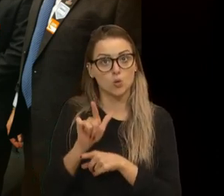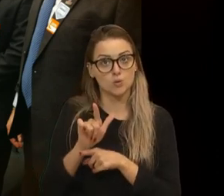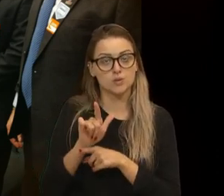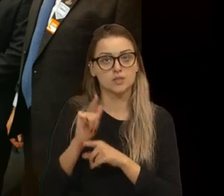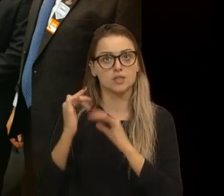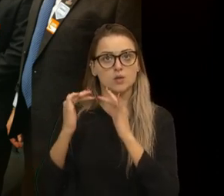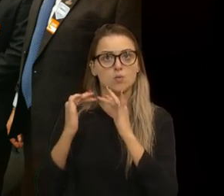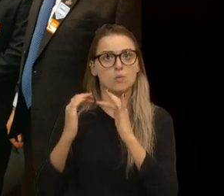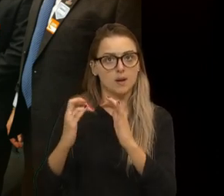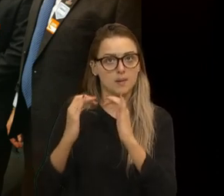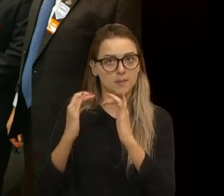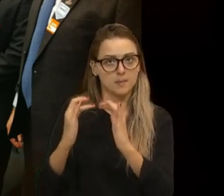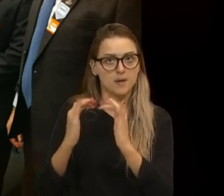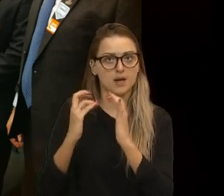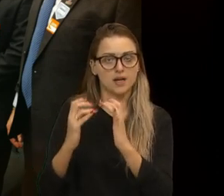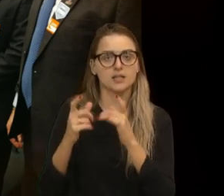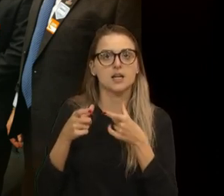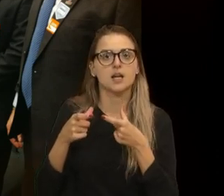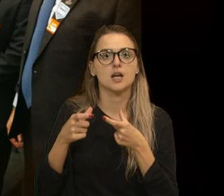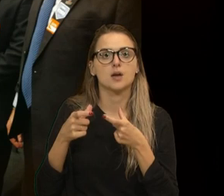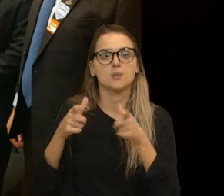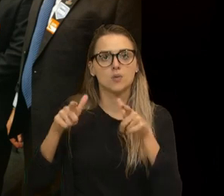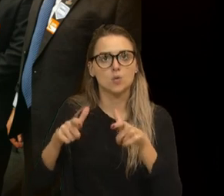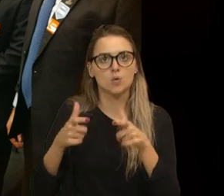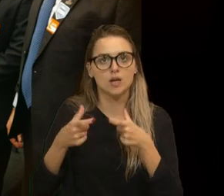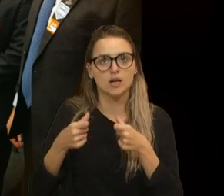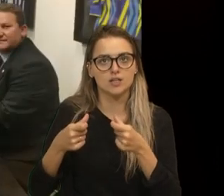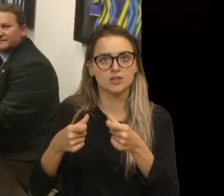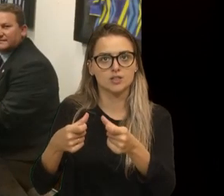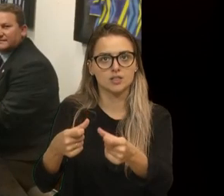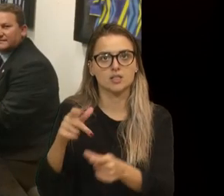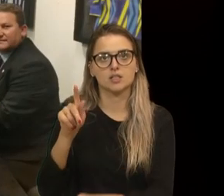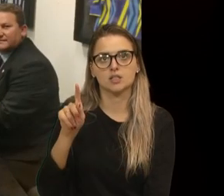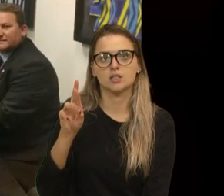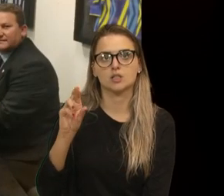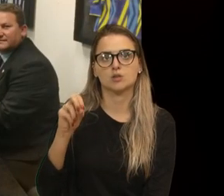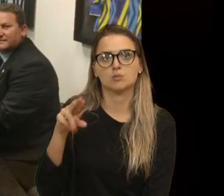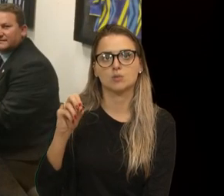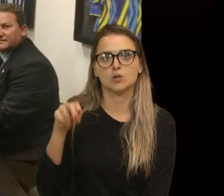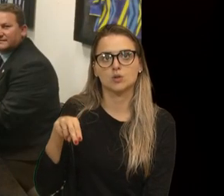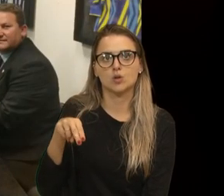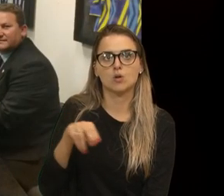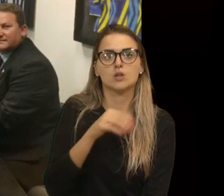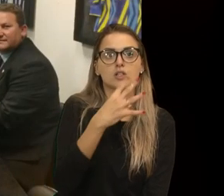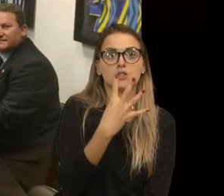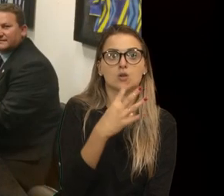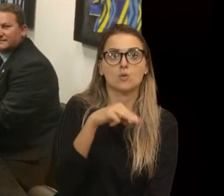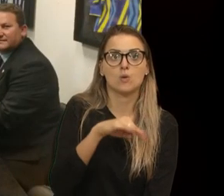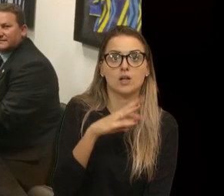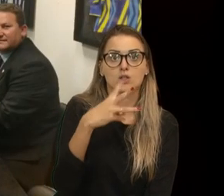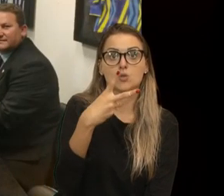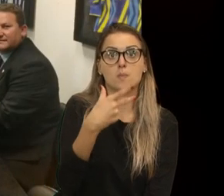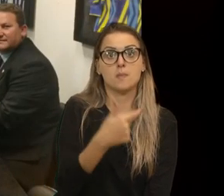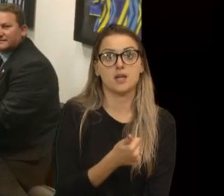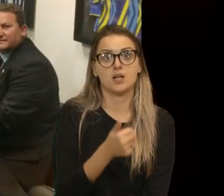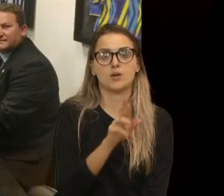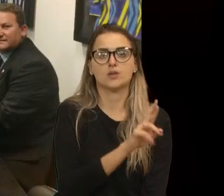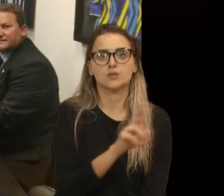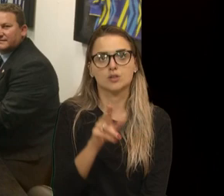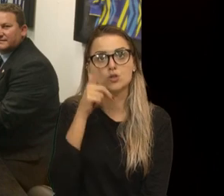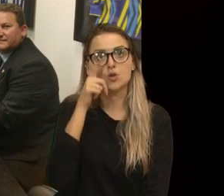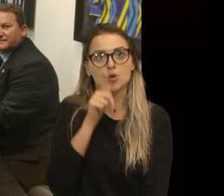para o setor de oncologia do Hospital Geral, no Pronon, de R$4,5 milhões. Foi garantido esse